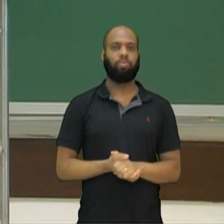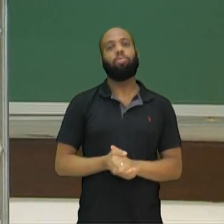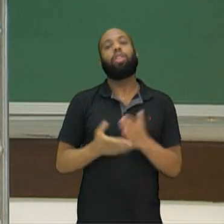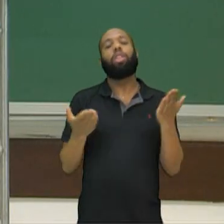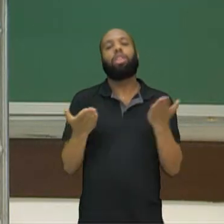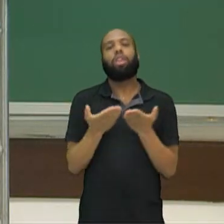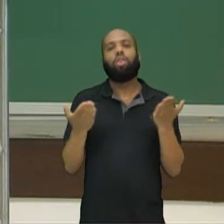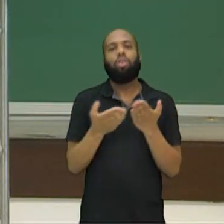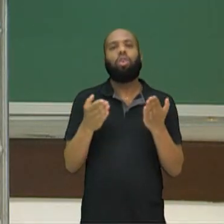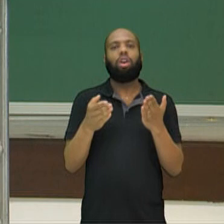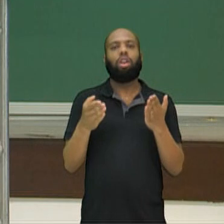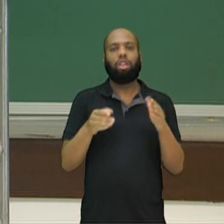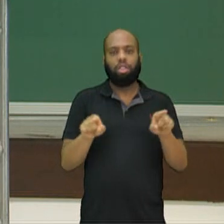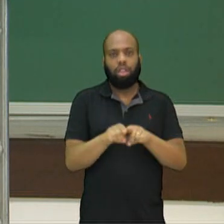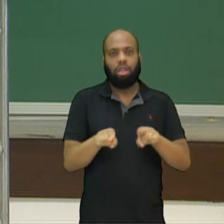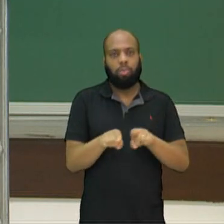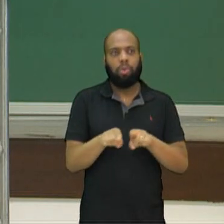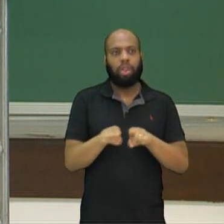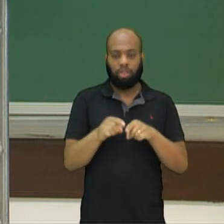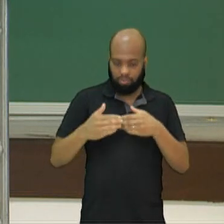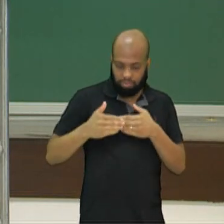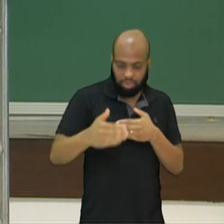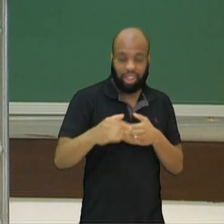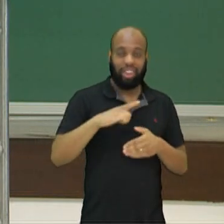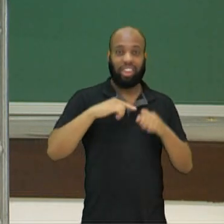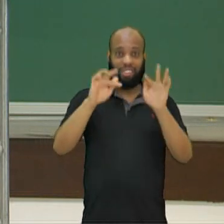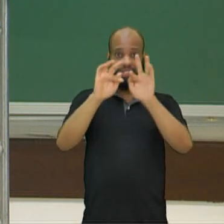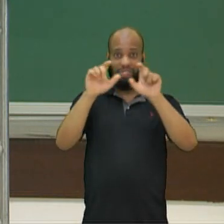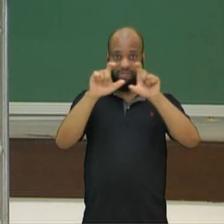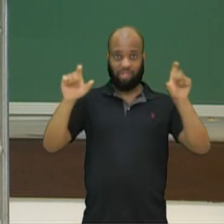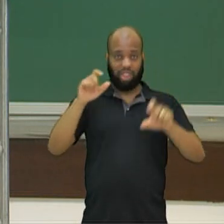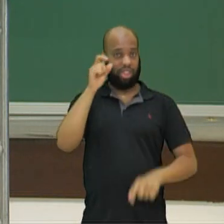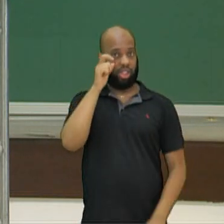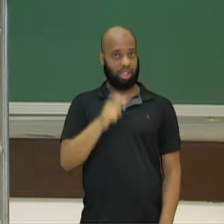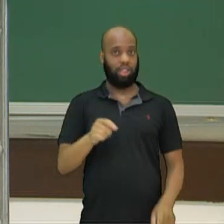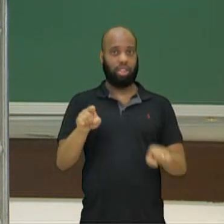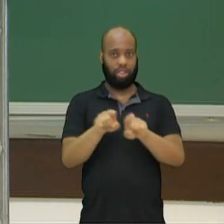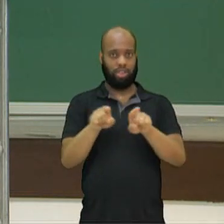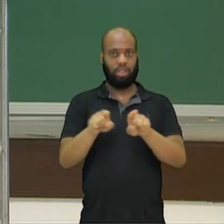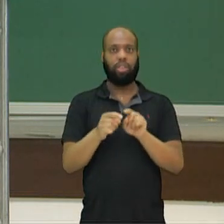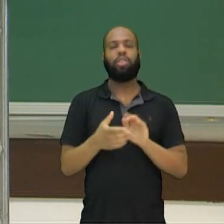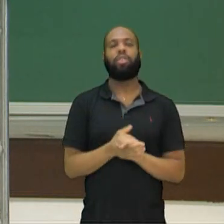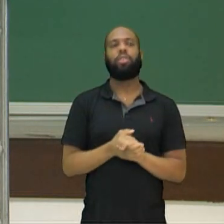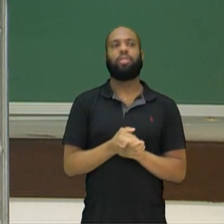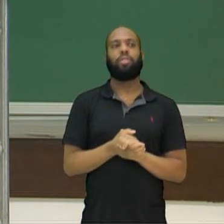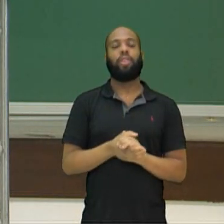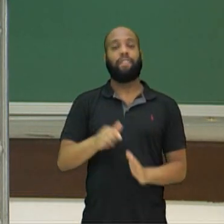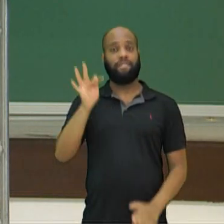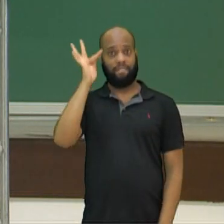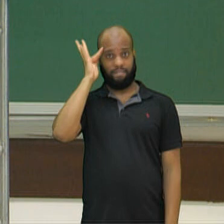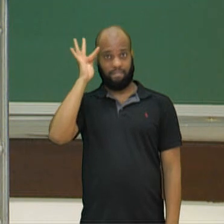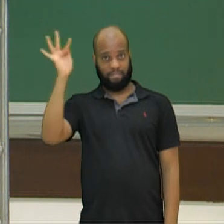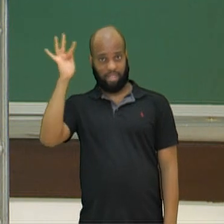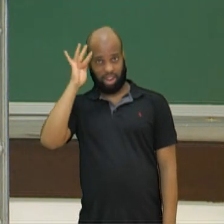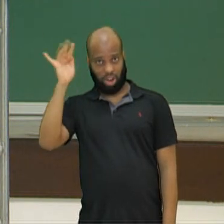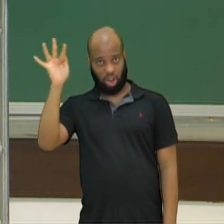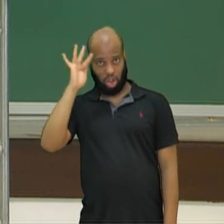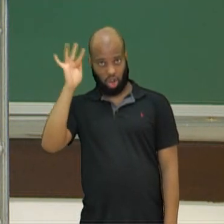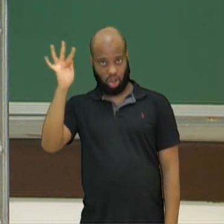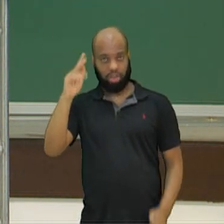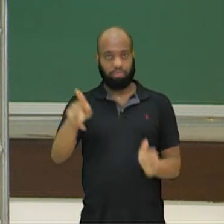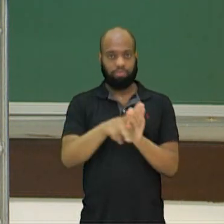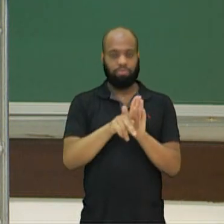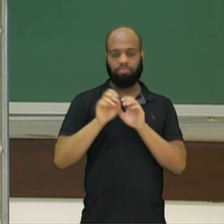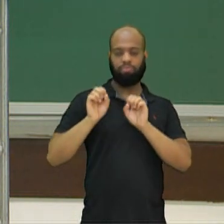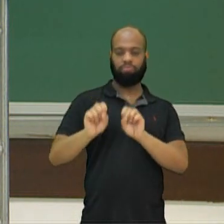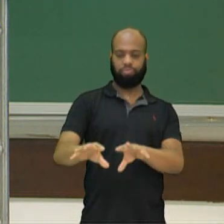Partimos ali também da resposta de uma frase bem interessante. Esta filosofia da